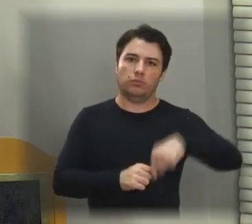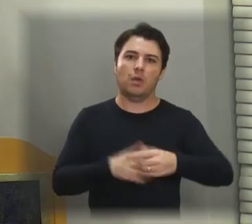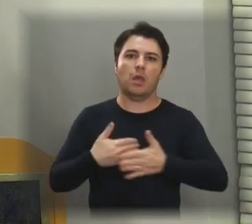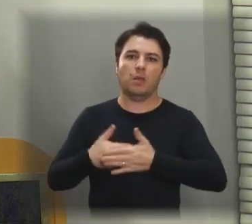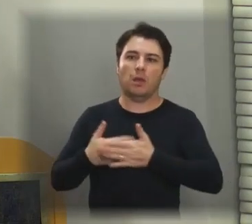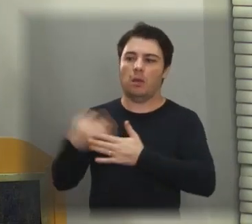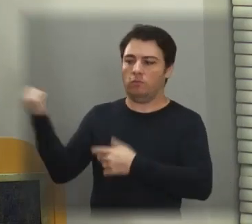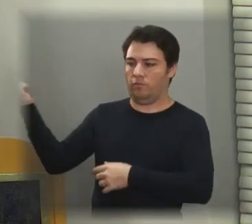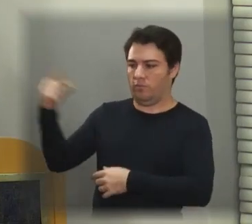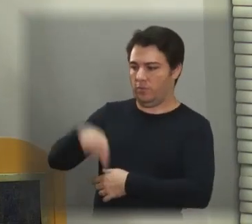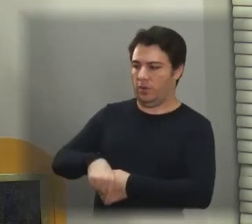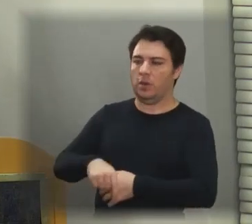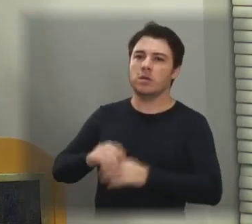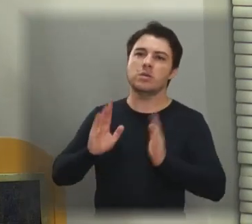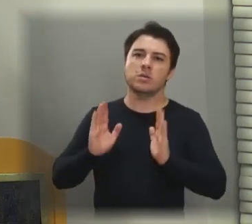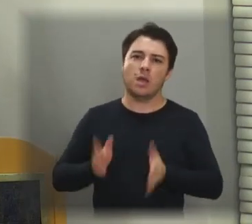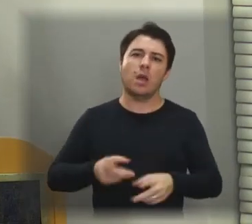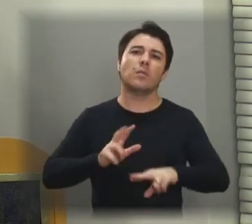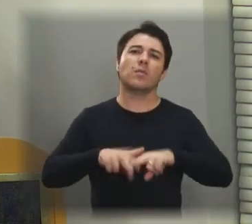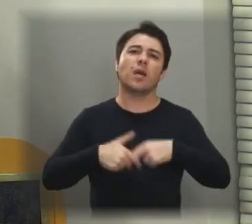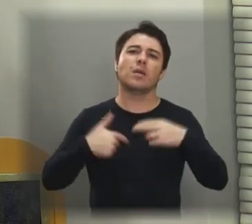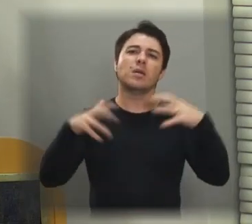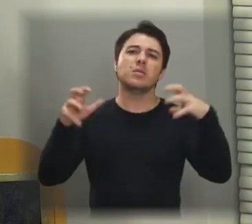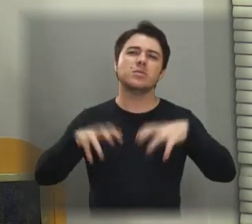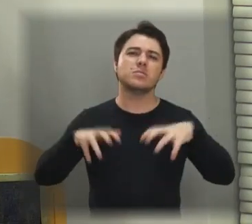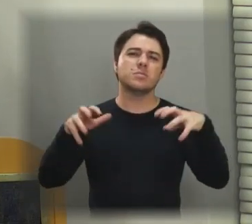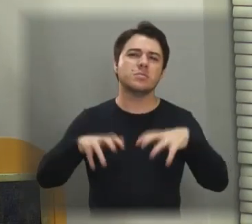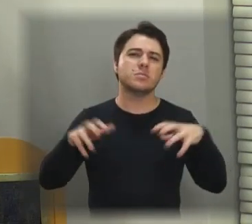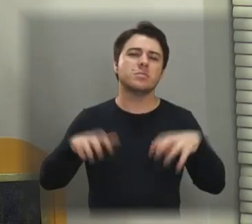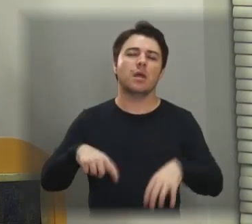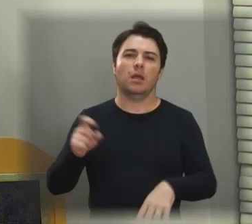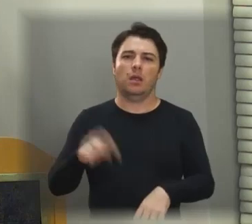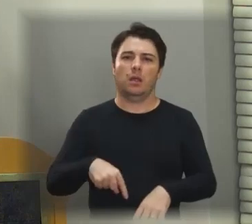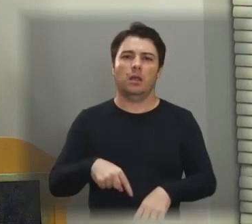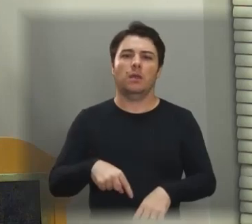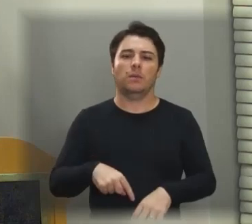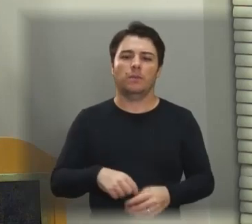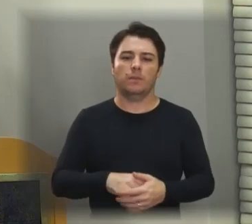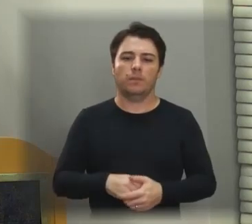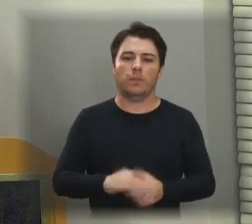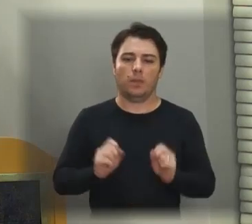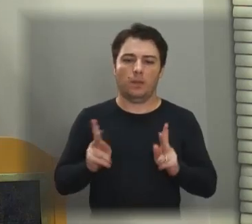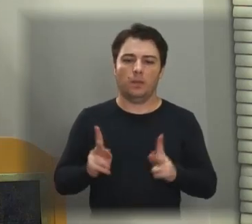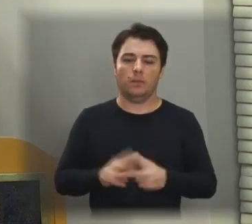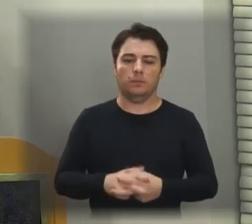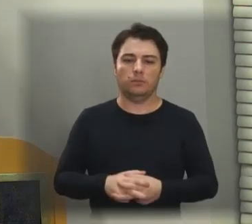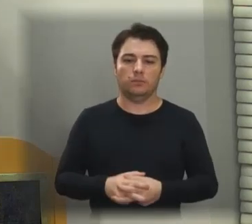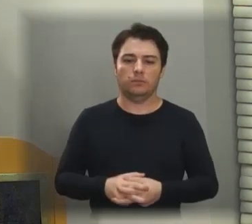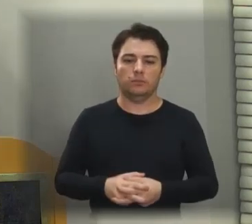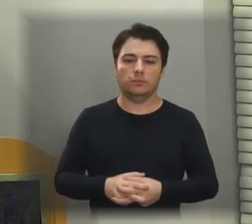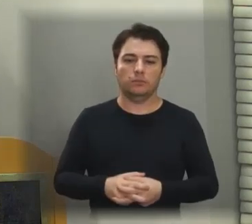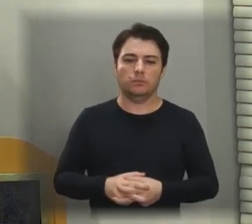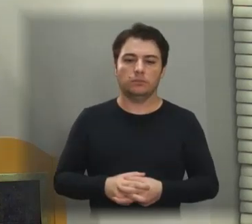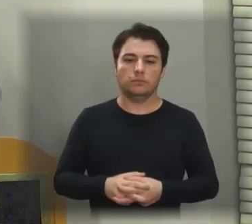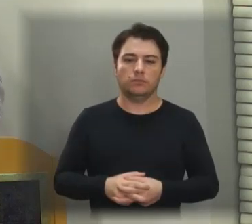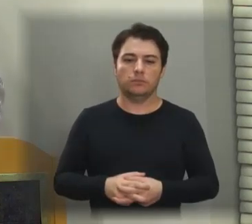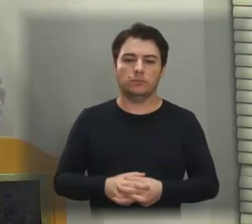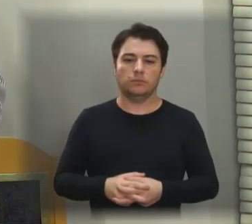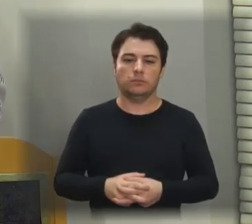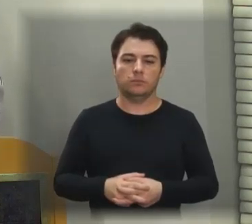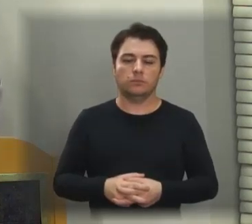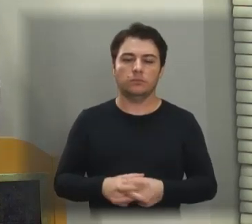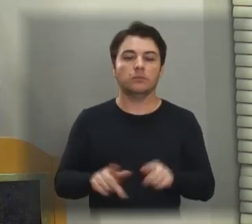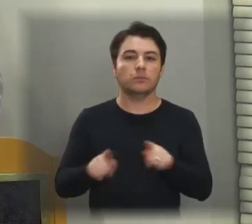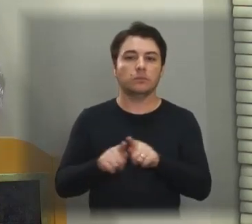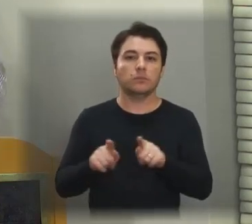aqui em Ribeirão já vem nos apoiar que em grandes contingência temporais de grande grande monta tá bom Com relação à a